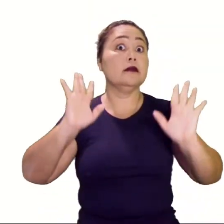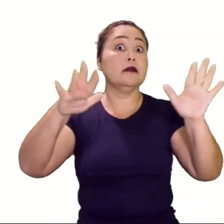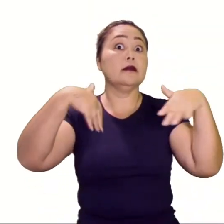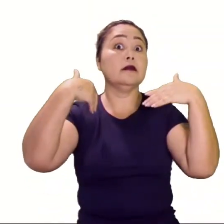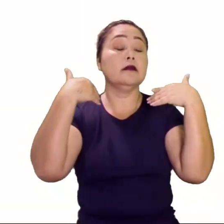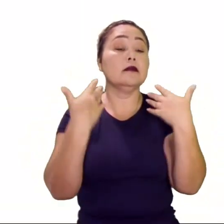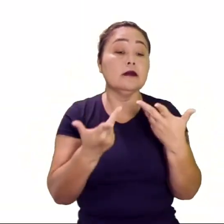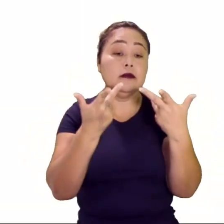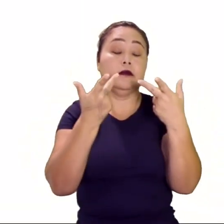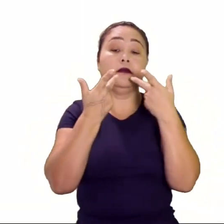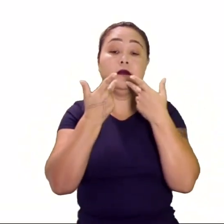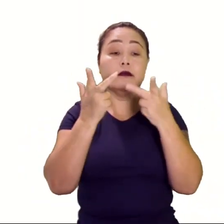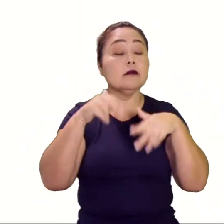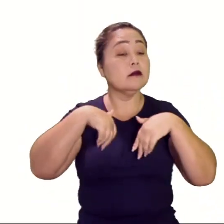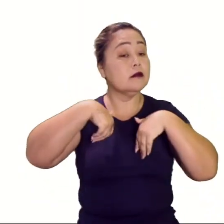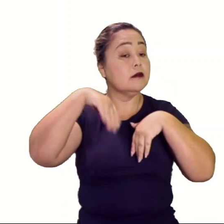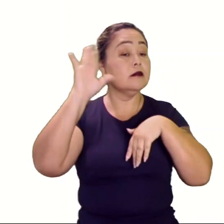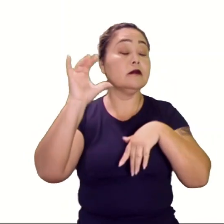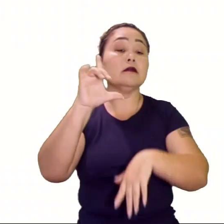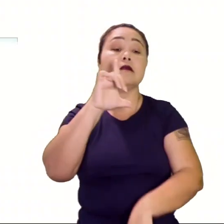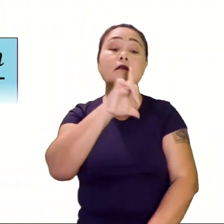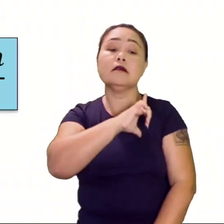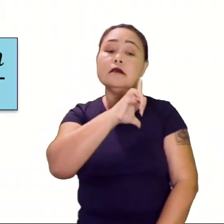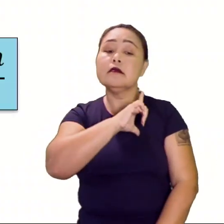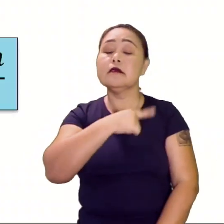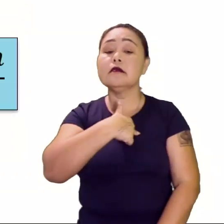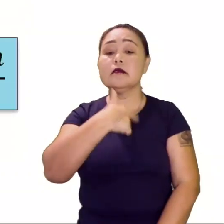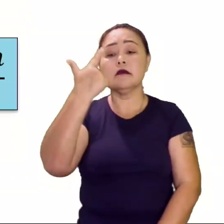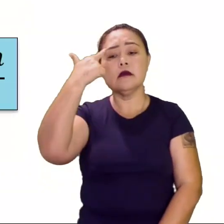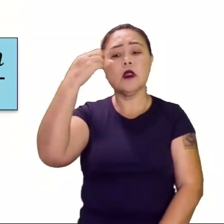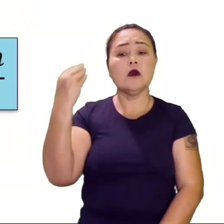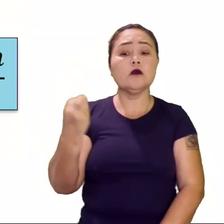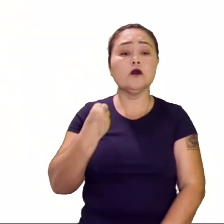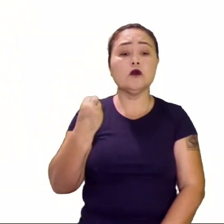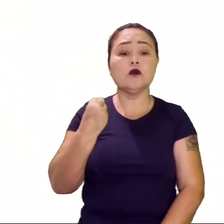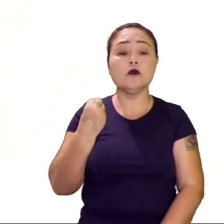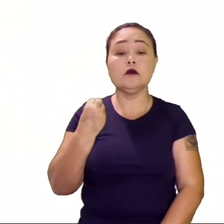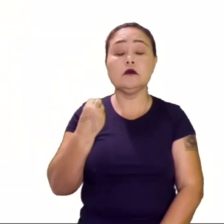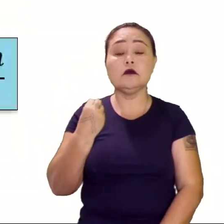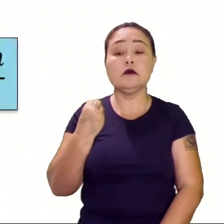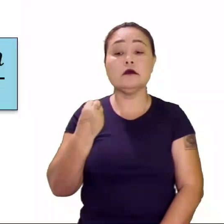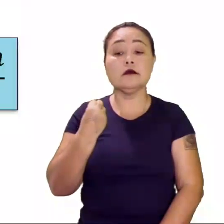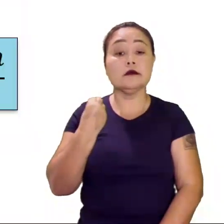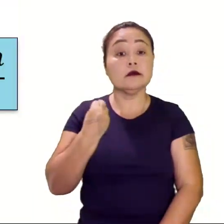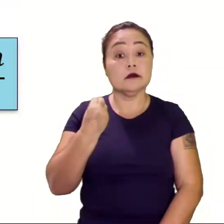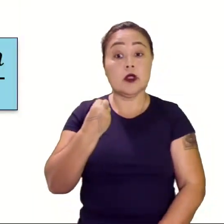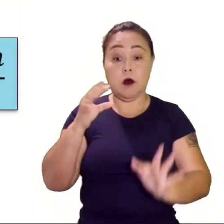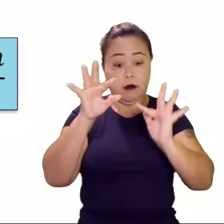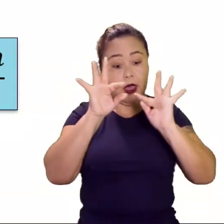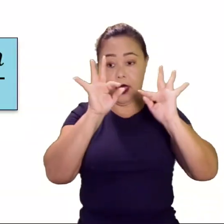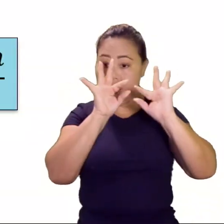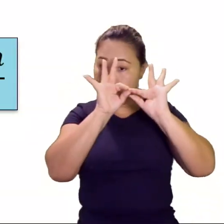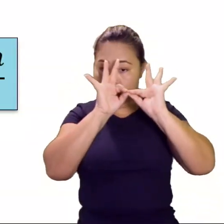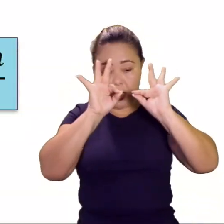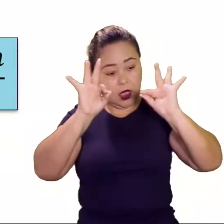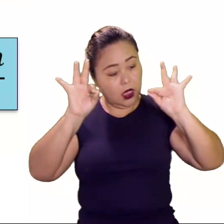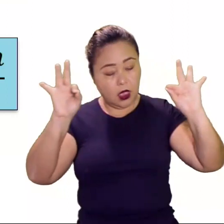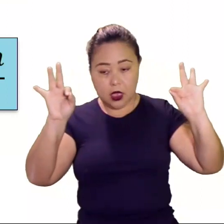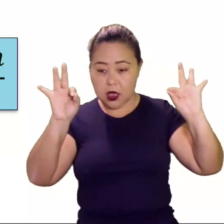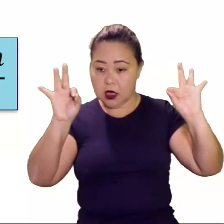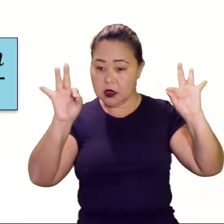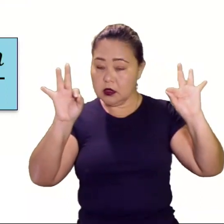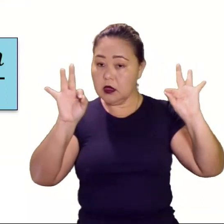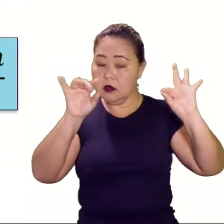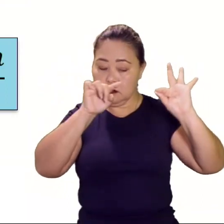Então, e ainda falando um pouquinho mais, a gente interpretou ela como também uma reta, né? Isso, uma reta no gráfico,